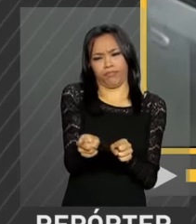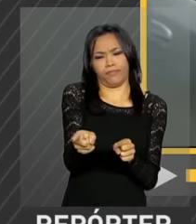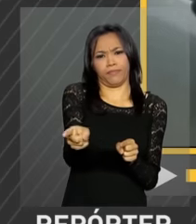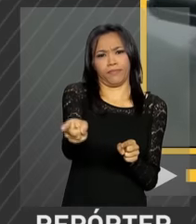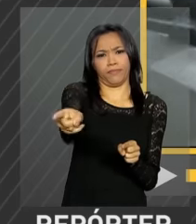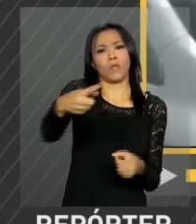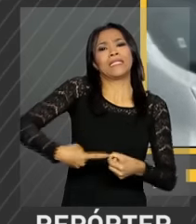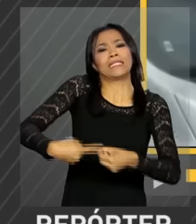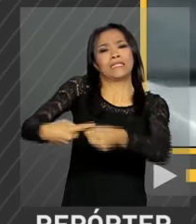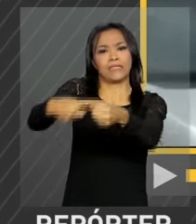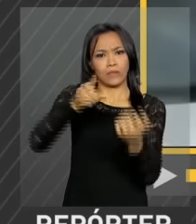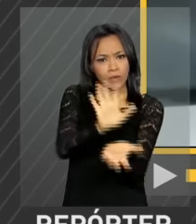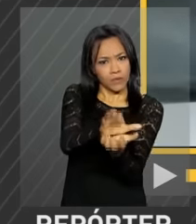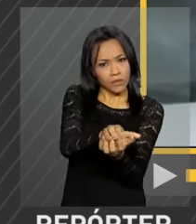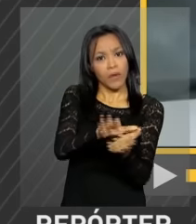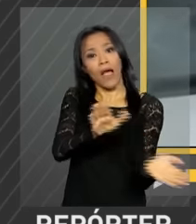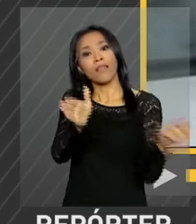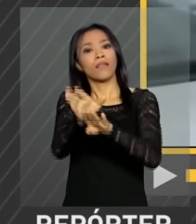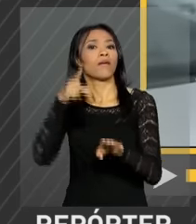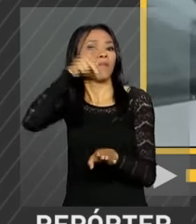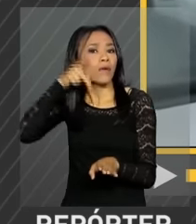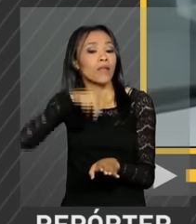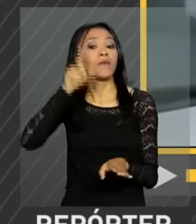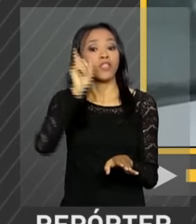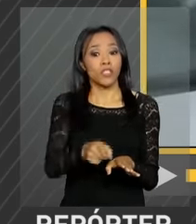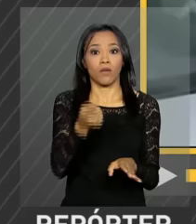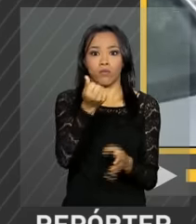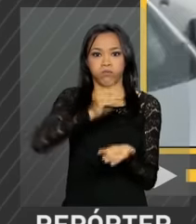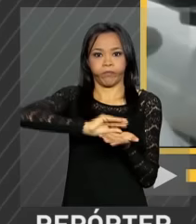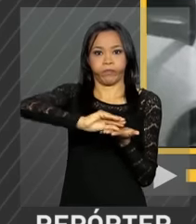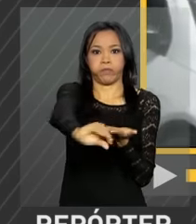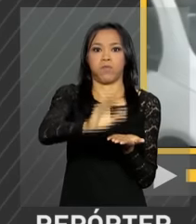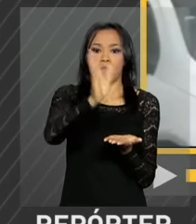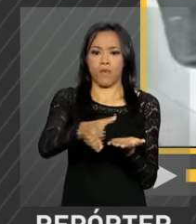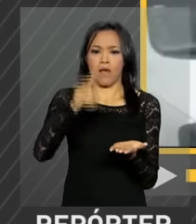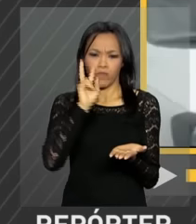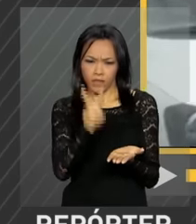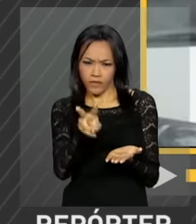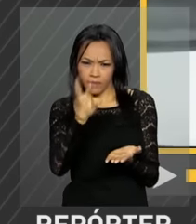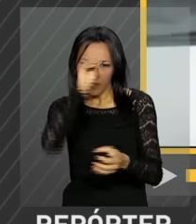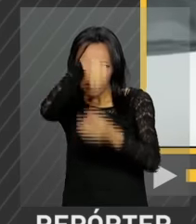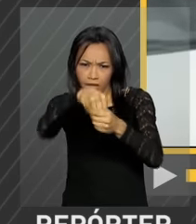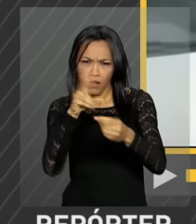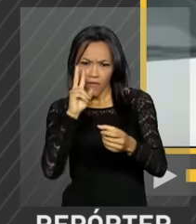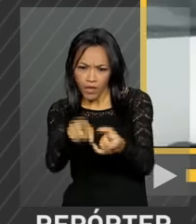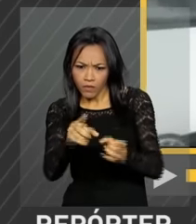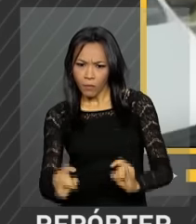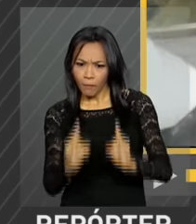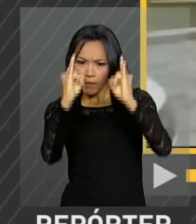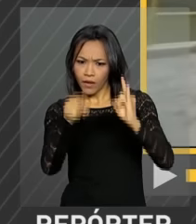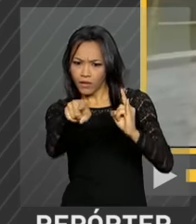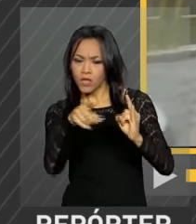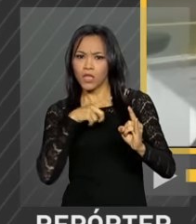investiu 87 milhões de reais nesta obra. Aqui, ó, vou explicar para vocês, dentro desse prédio que vocês estão vendo aqui na frente,